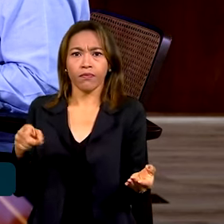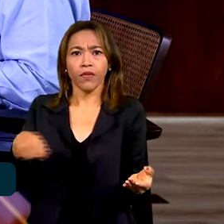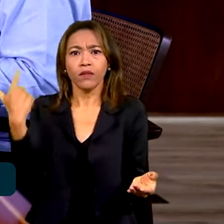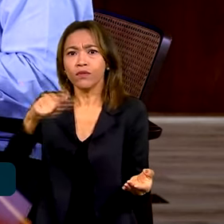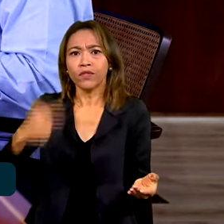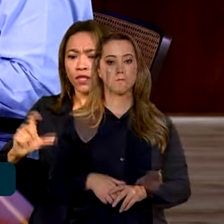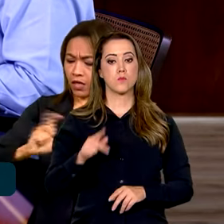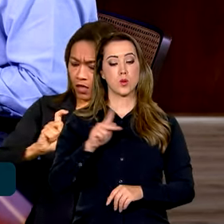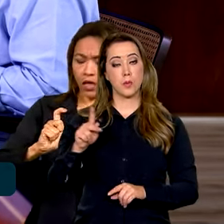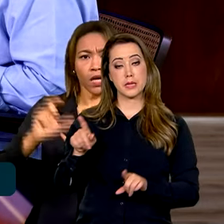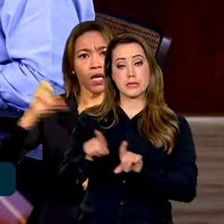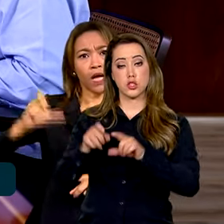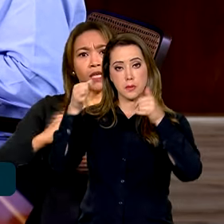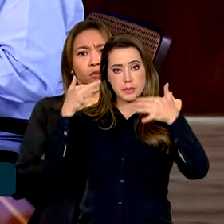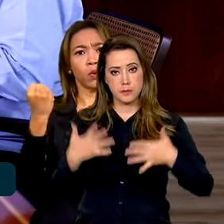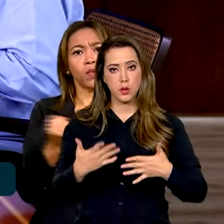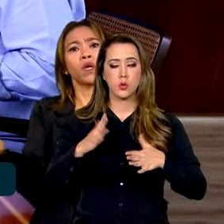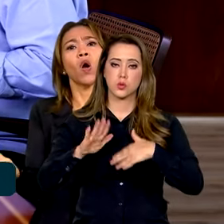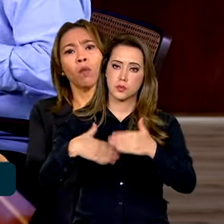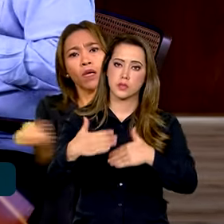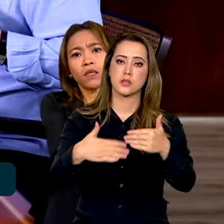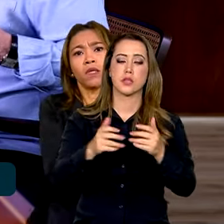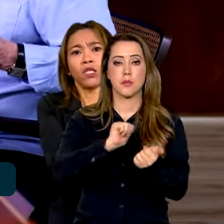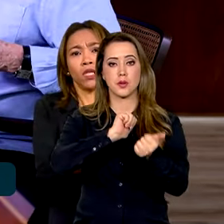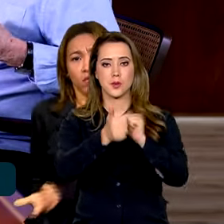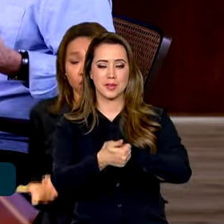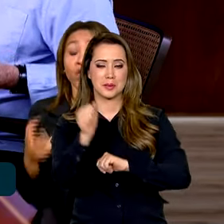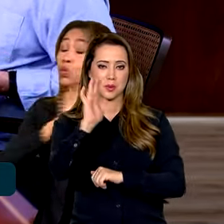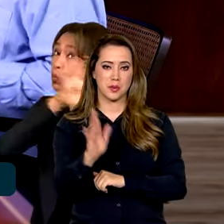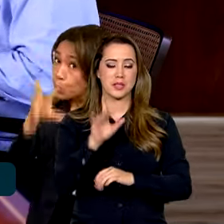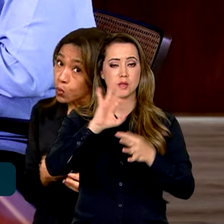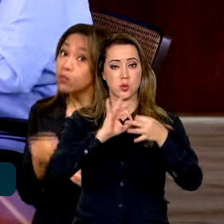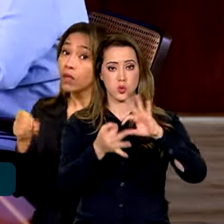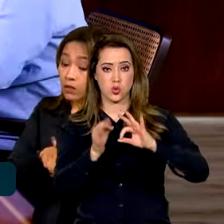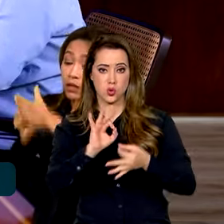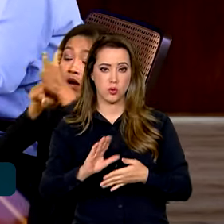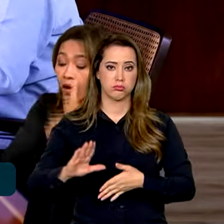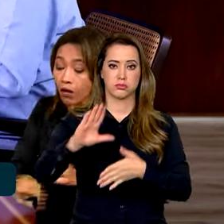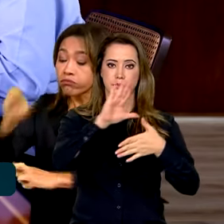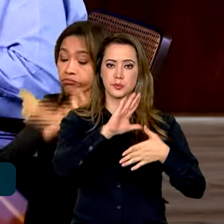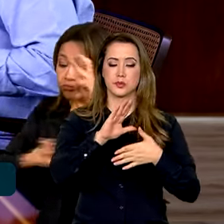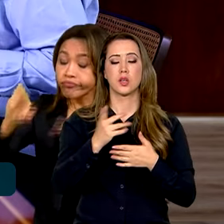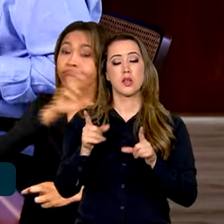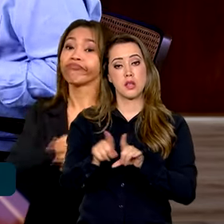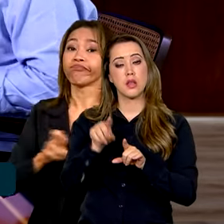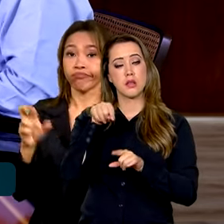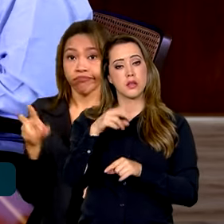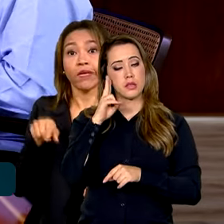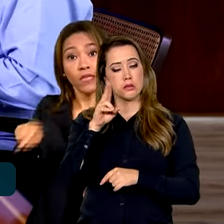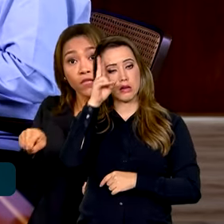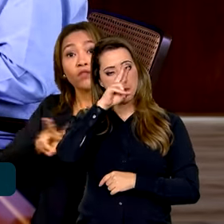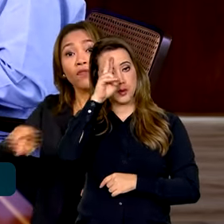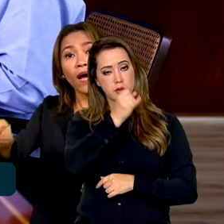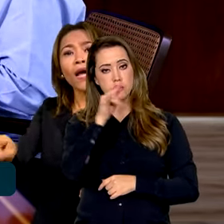O presidente também comentou sobre o desempenho dos atletas brasileiros nos Jogos Pan-Americanos de Santiago e lembrou que